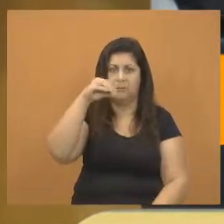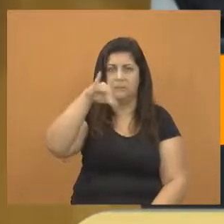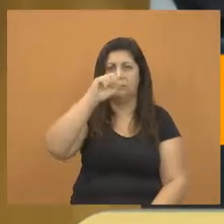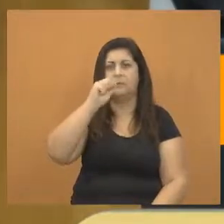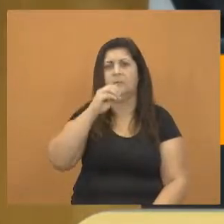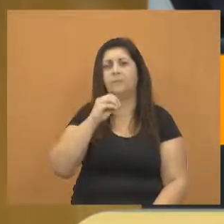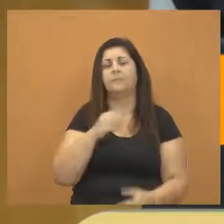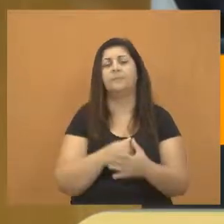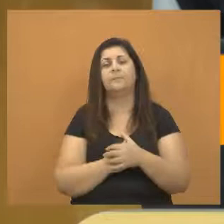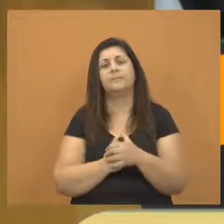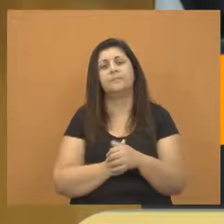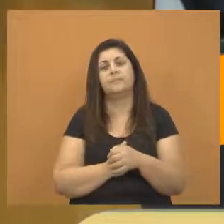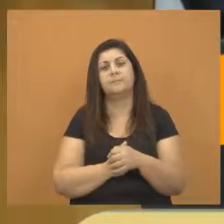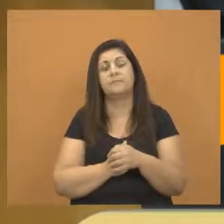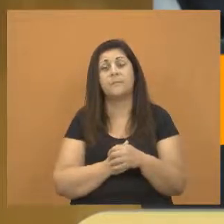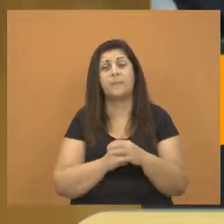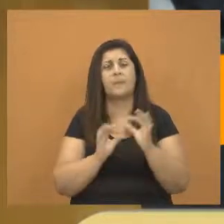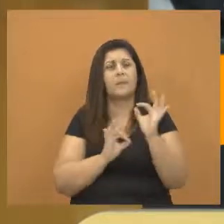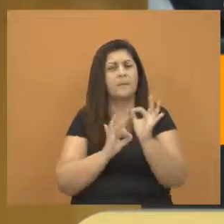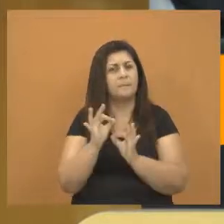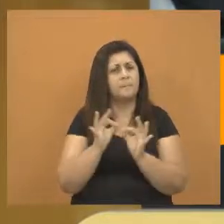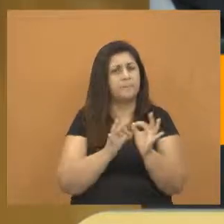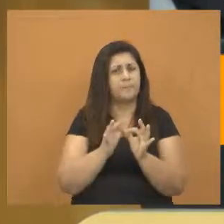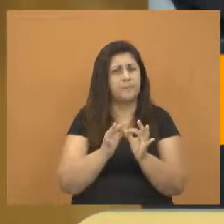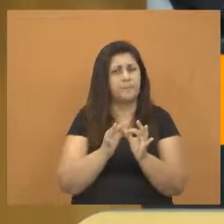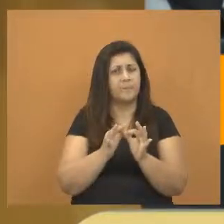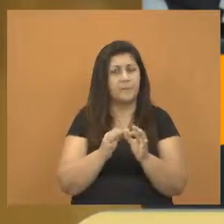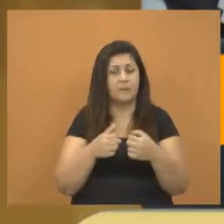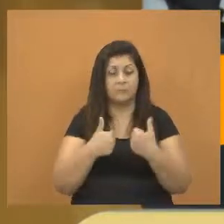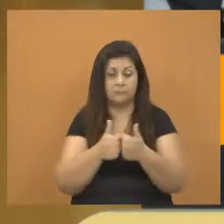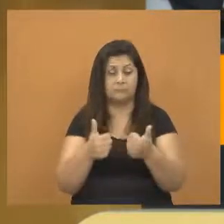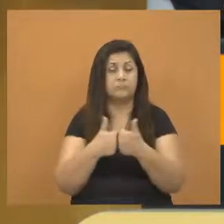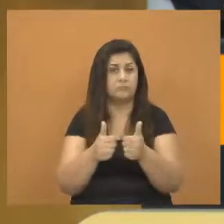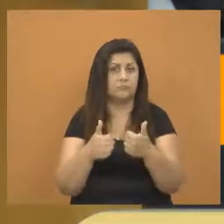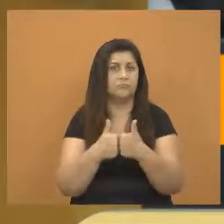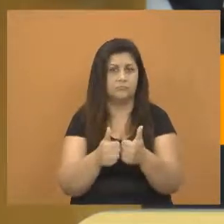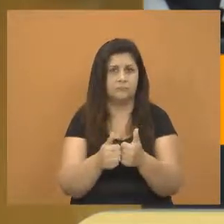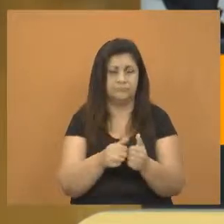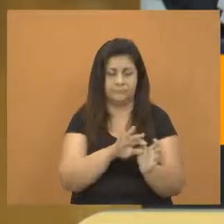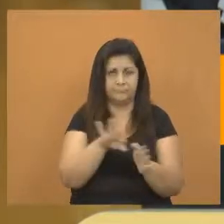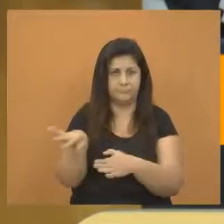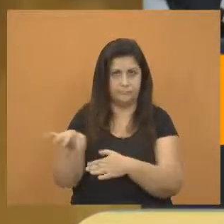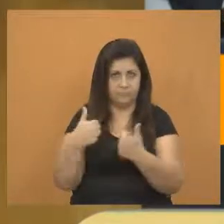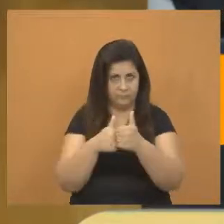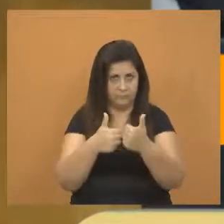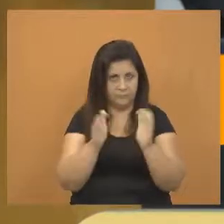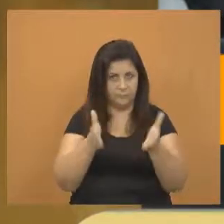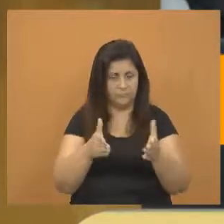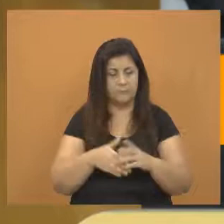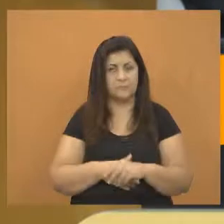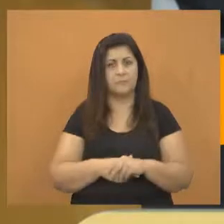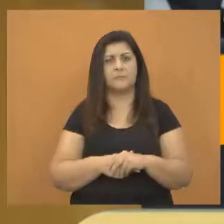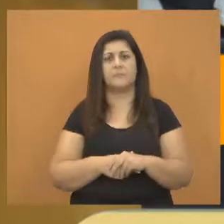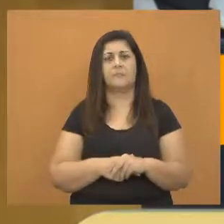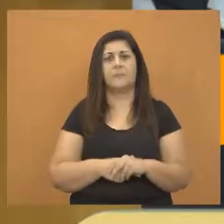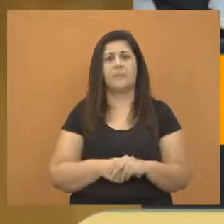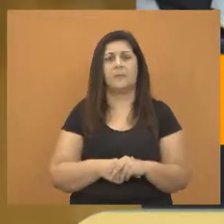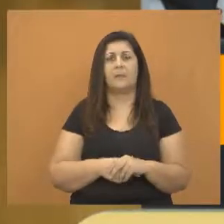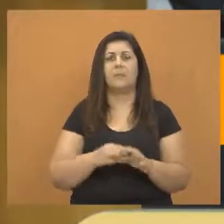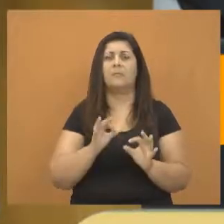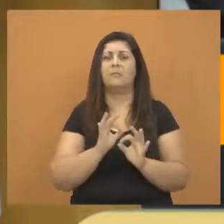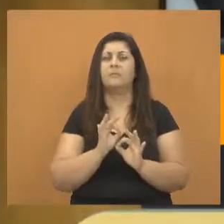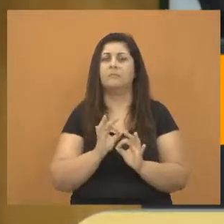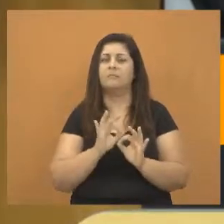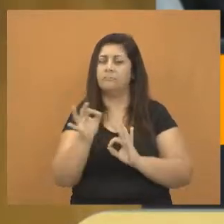e a estimativa de investimento em mobilidade para os próximos 4 anos está previsto aí